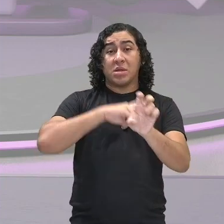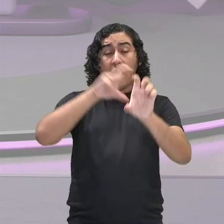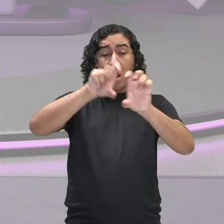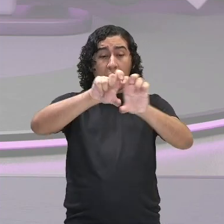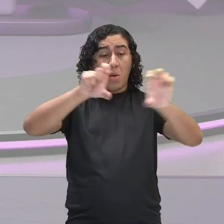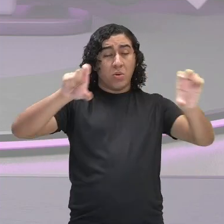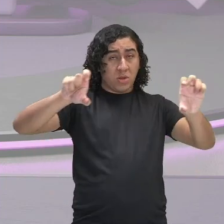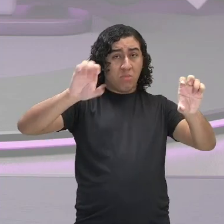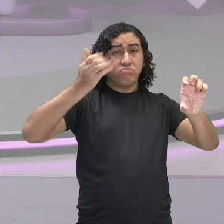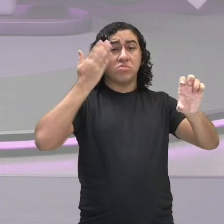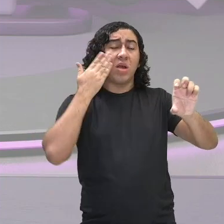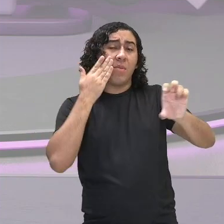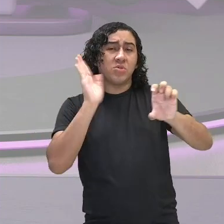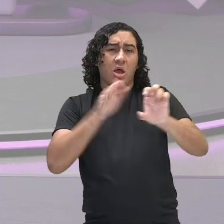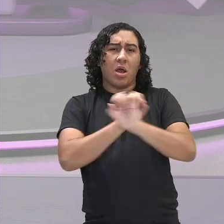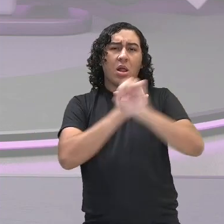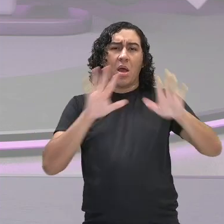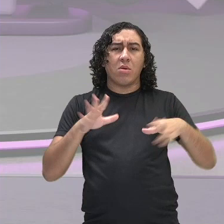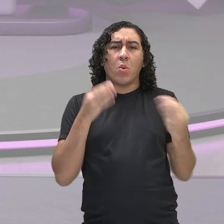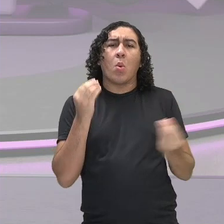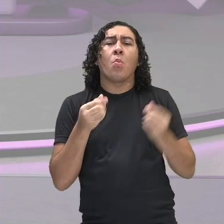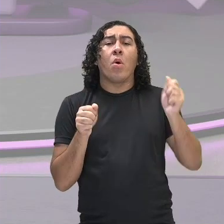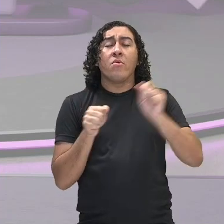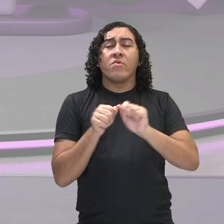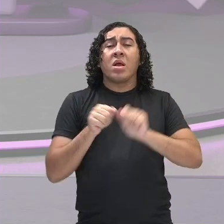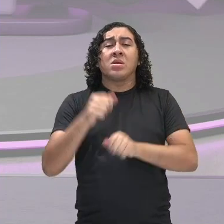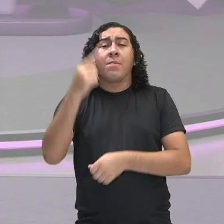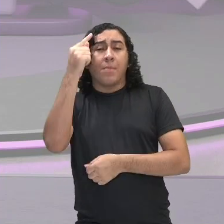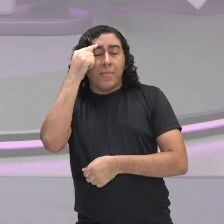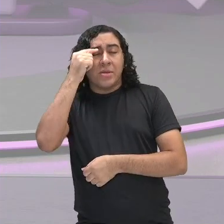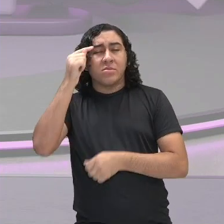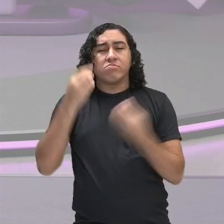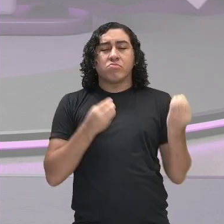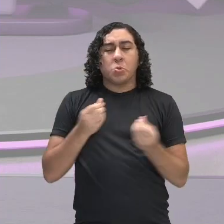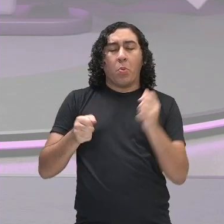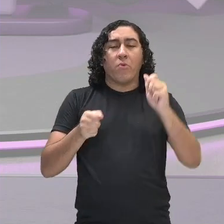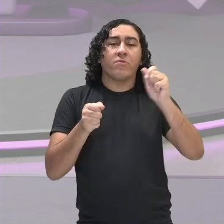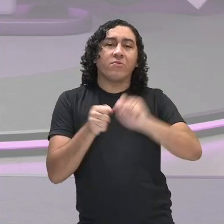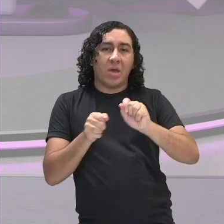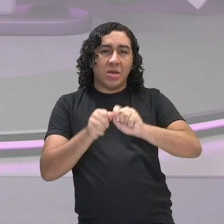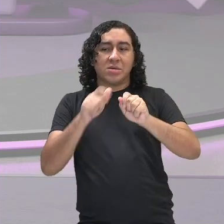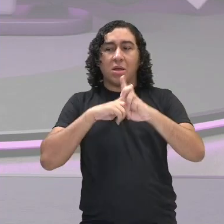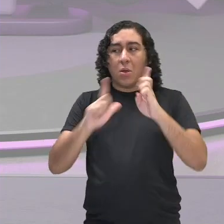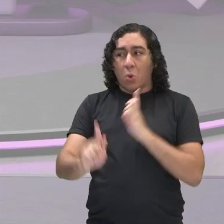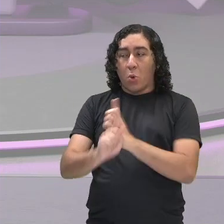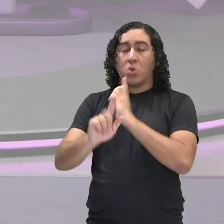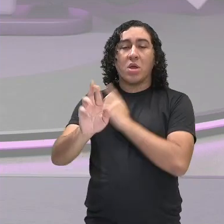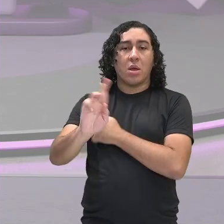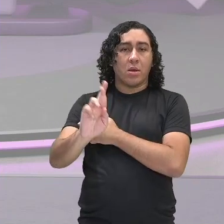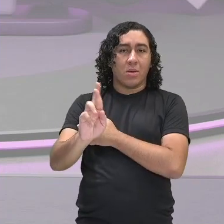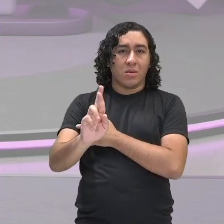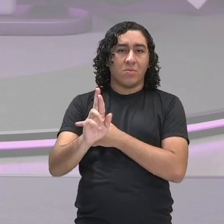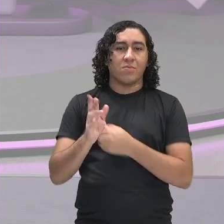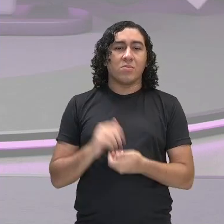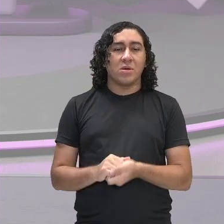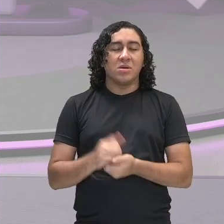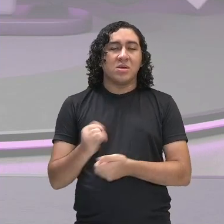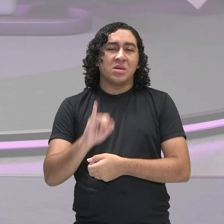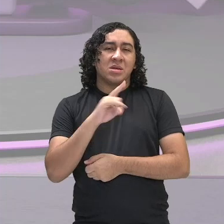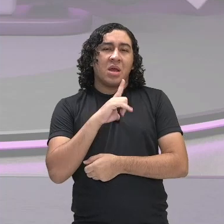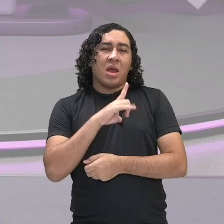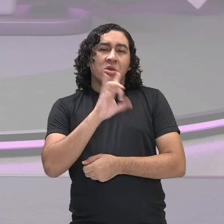razão. Pensem aí como vocês fariam para determinar essa razão. Se fosse dado aí